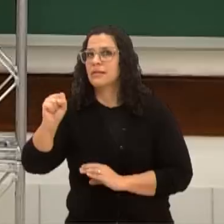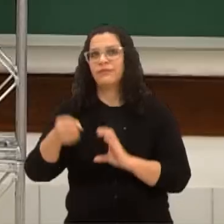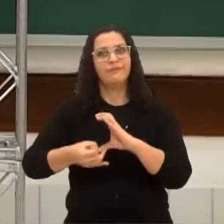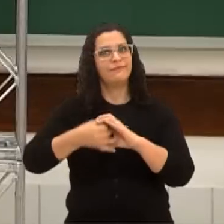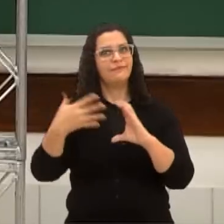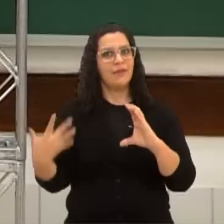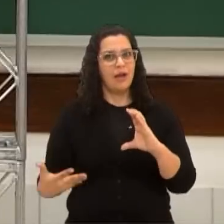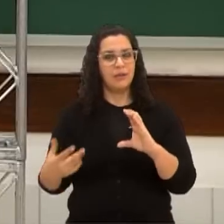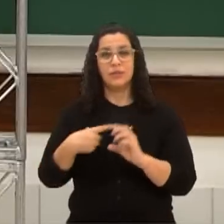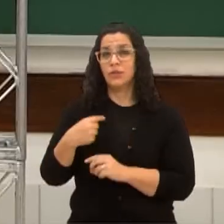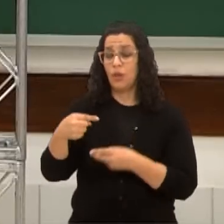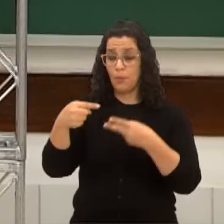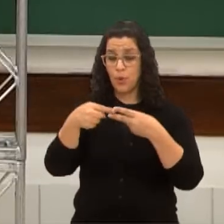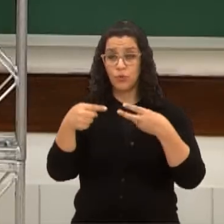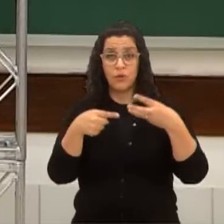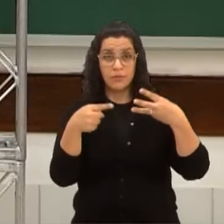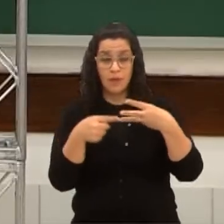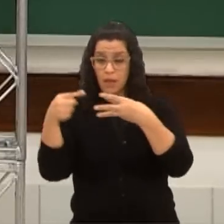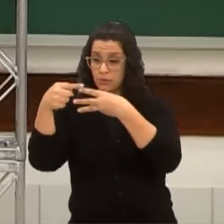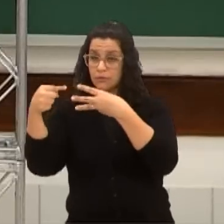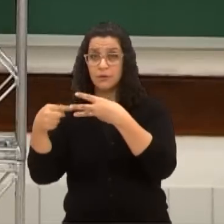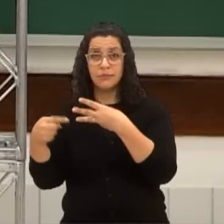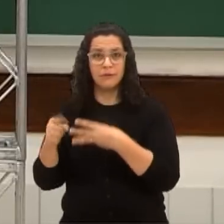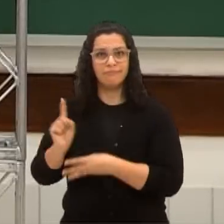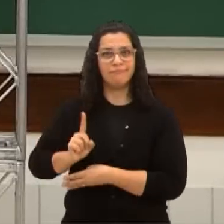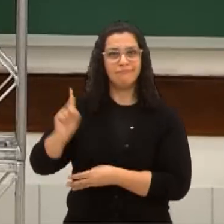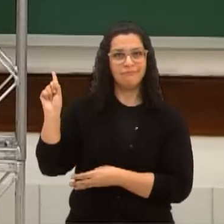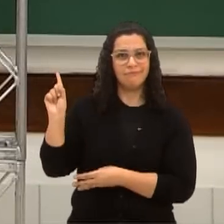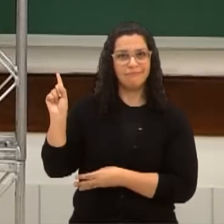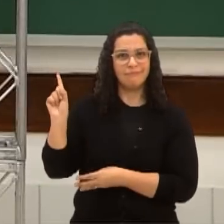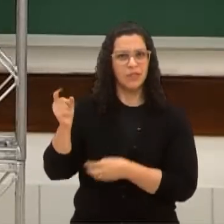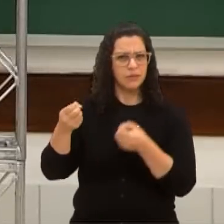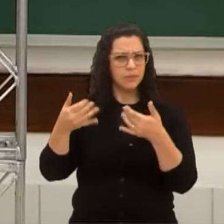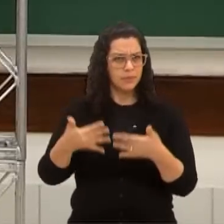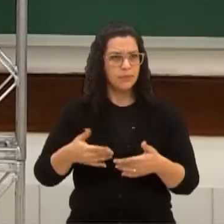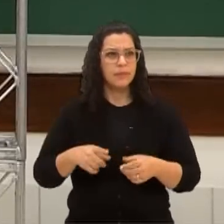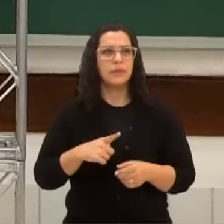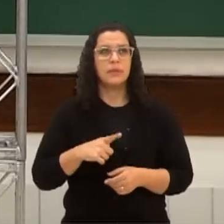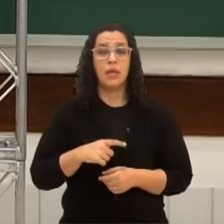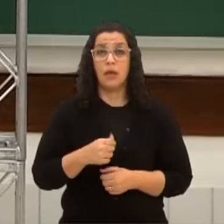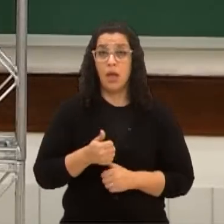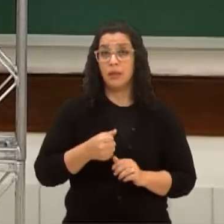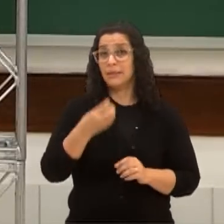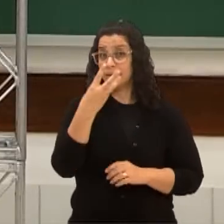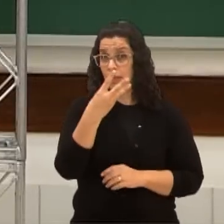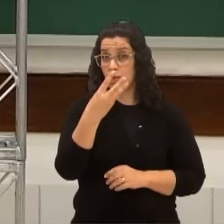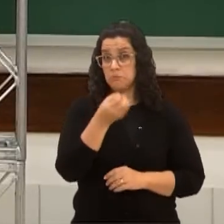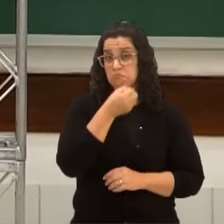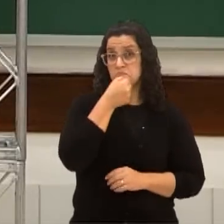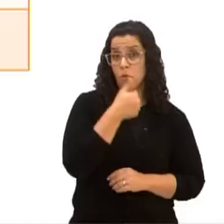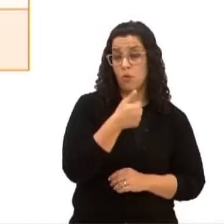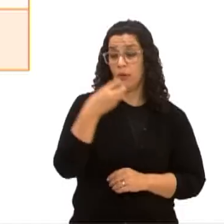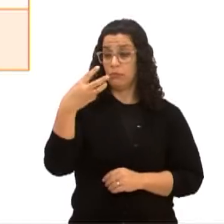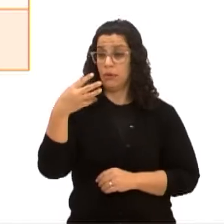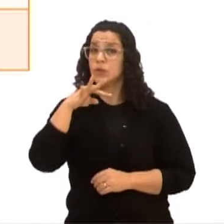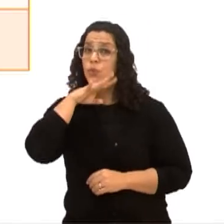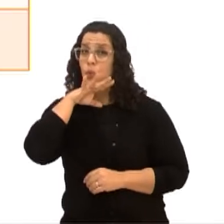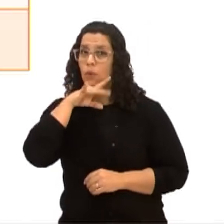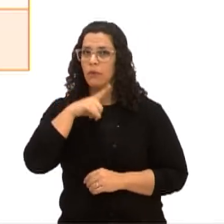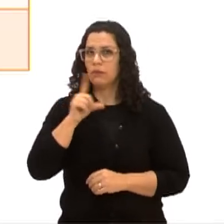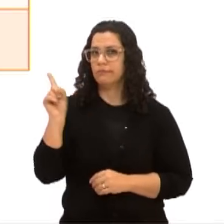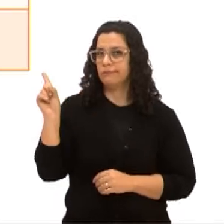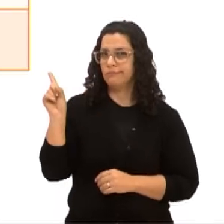eu coloquei então 3 para cada um das condições. 3 características positivas, 3